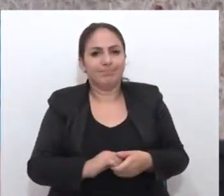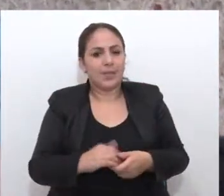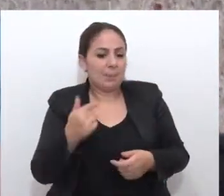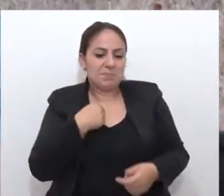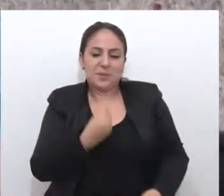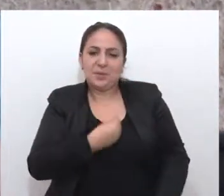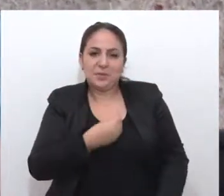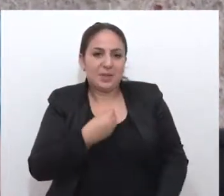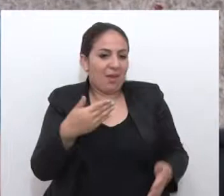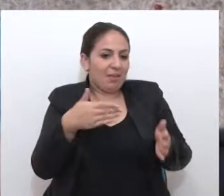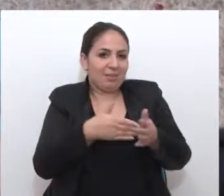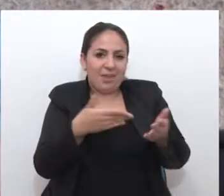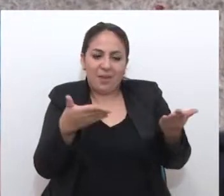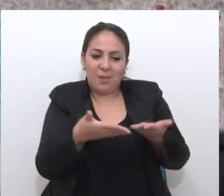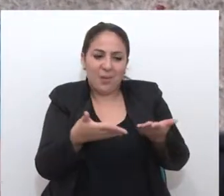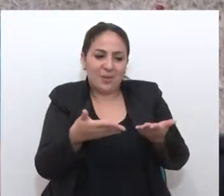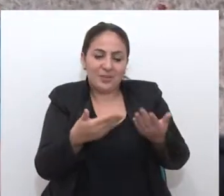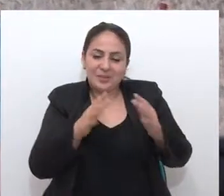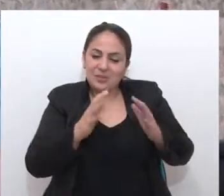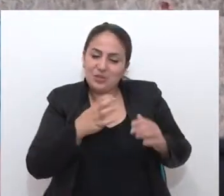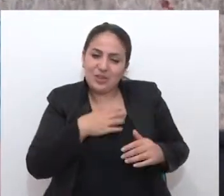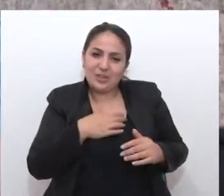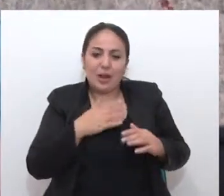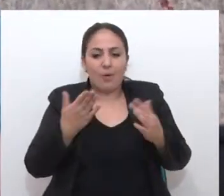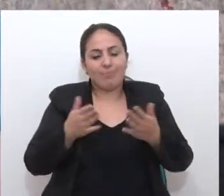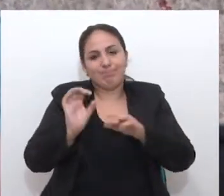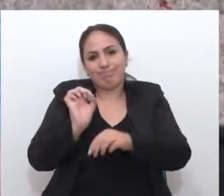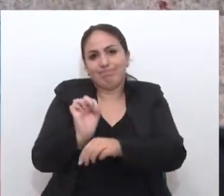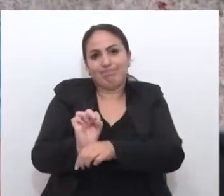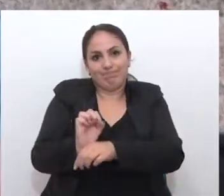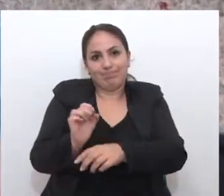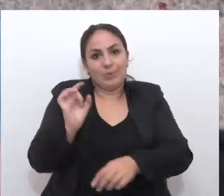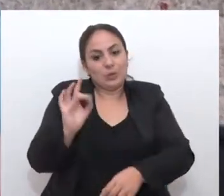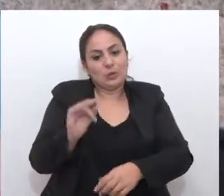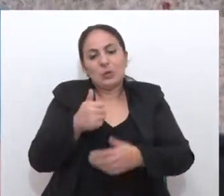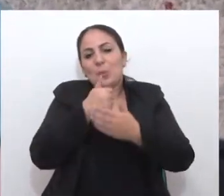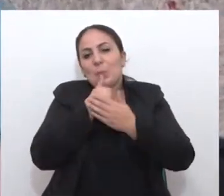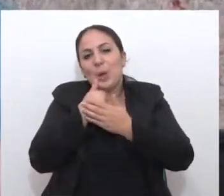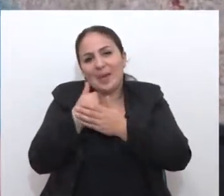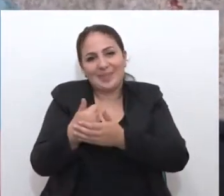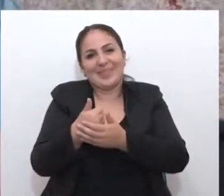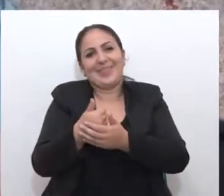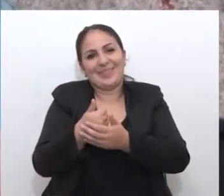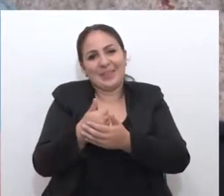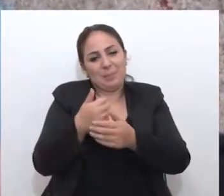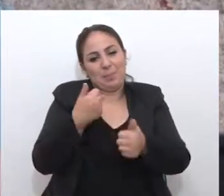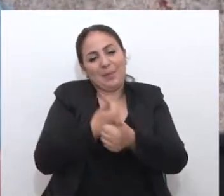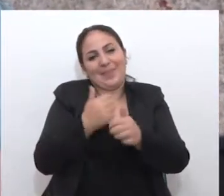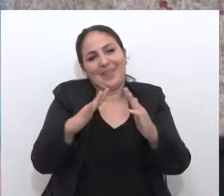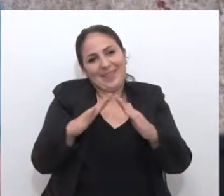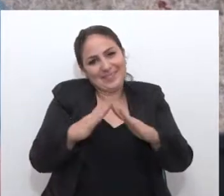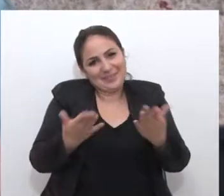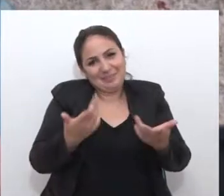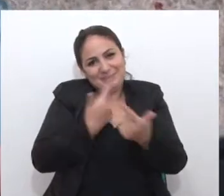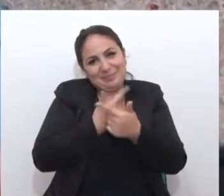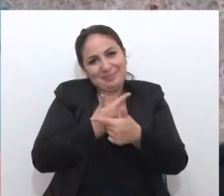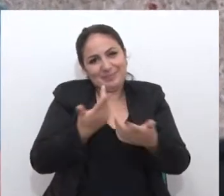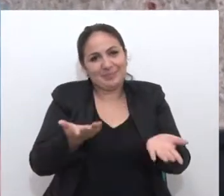E é isso, minha vida foi até agora foi assim, agora eu parei. Agora eu só tomo mata em roda de